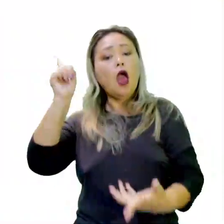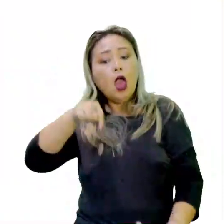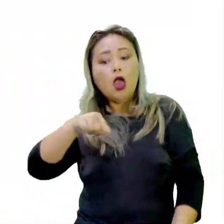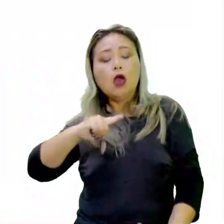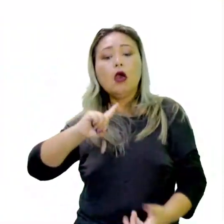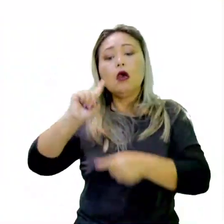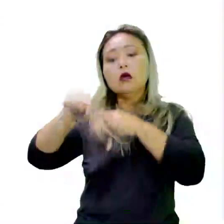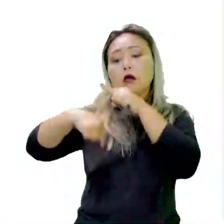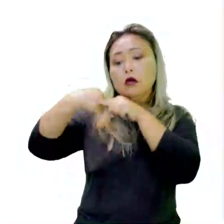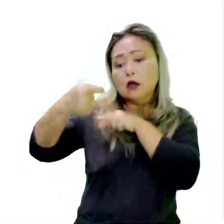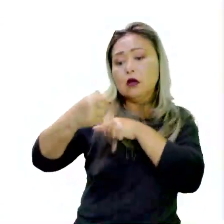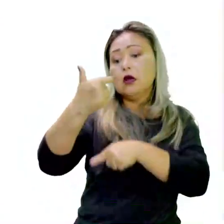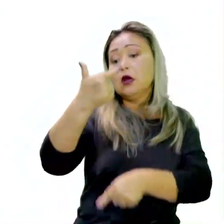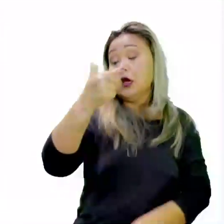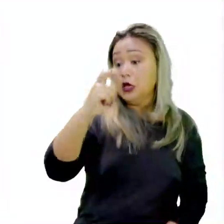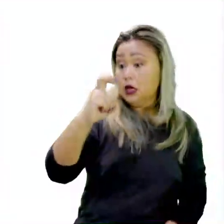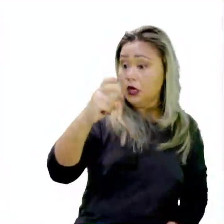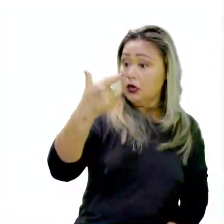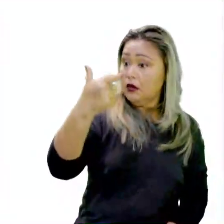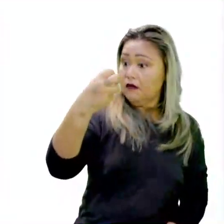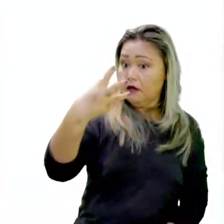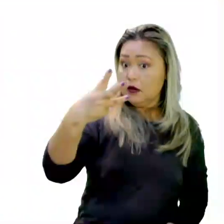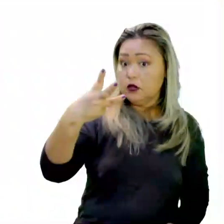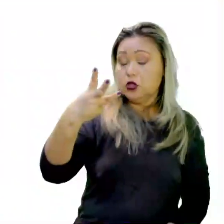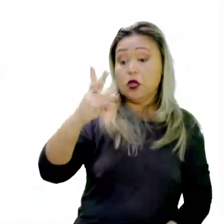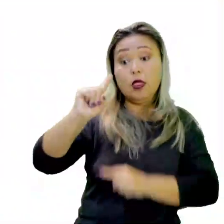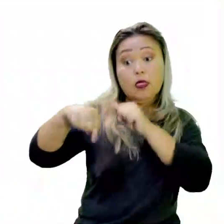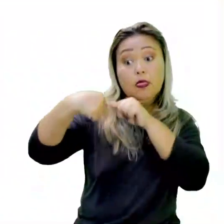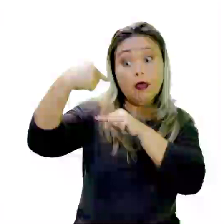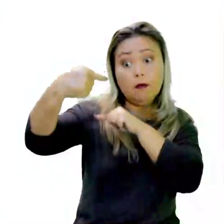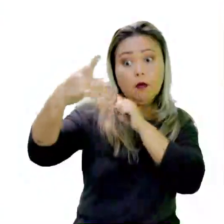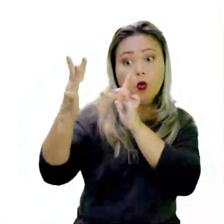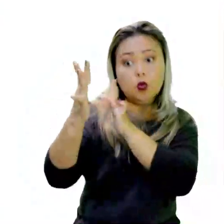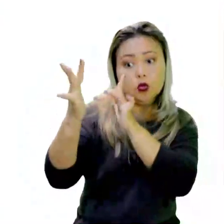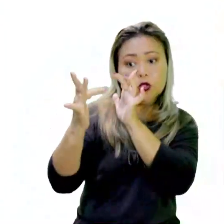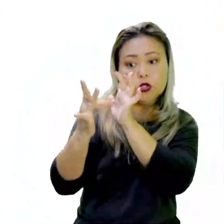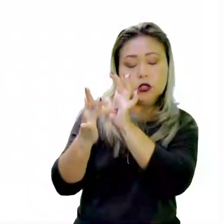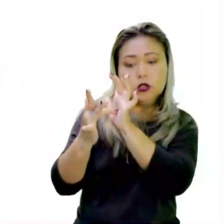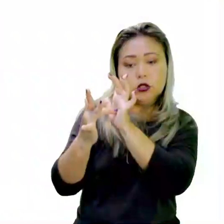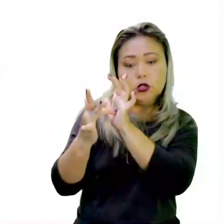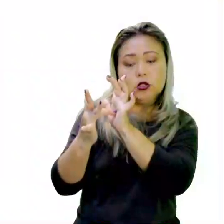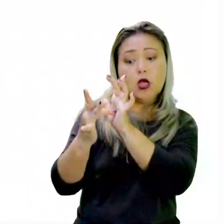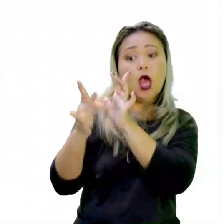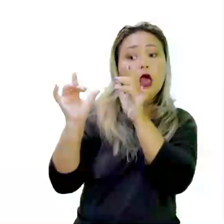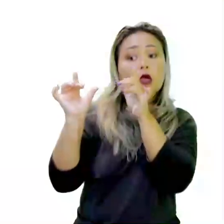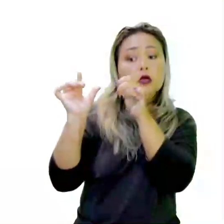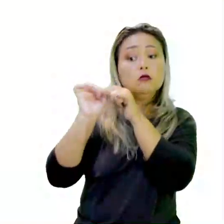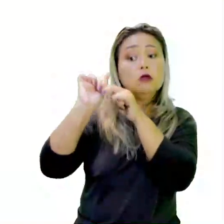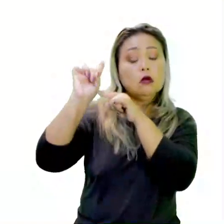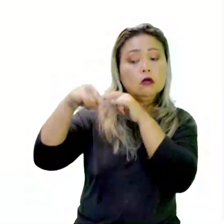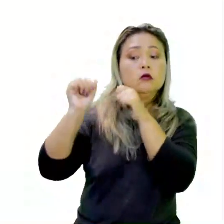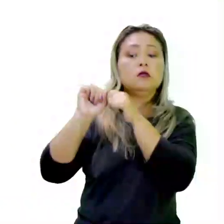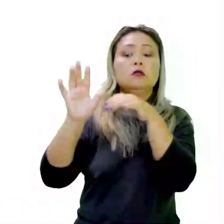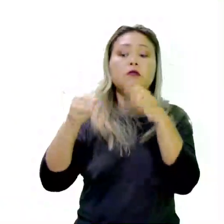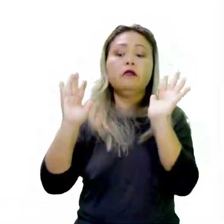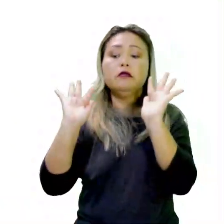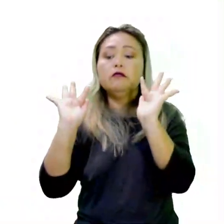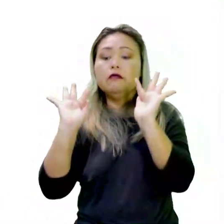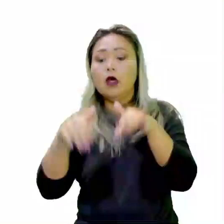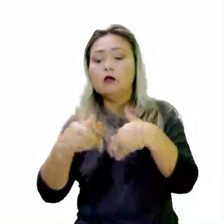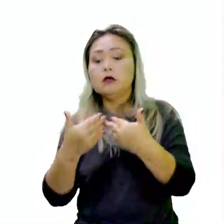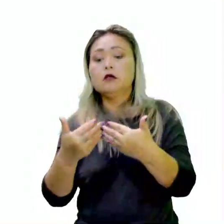523 anos depois de Cristo, olha quanto tempo, né? Muito tempo fazendo muitas atrocidades, né? Tudo isso é